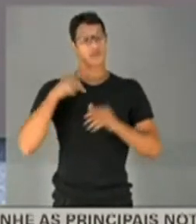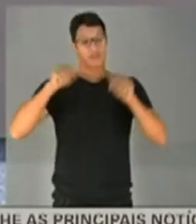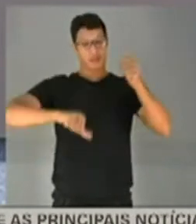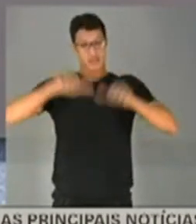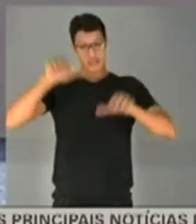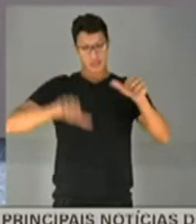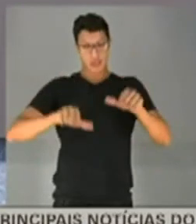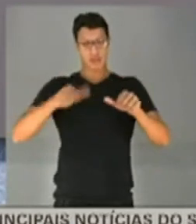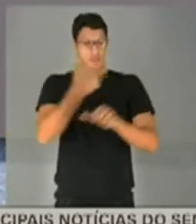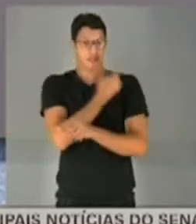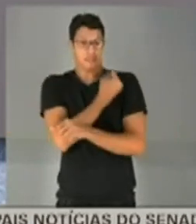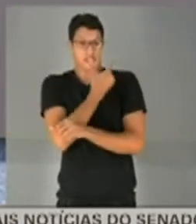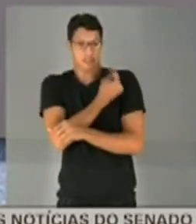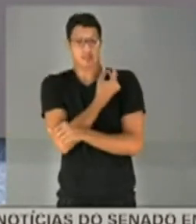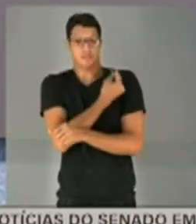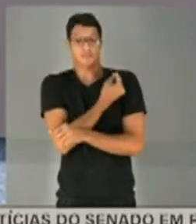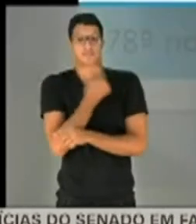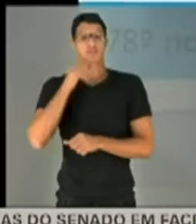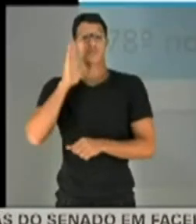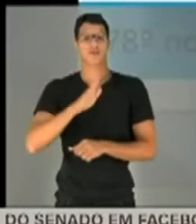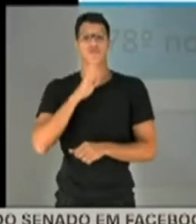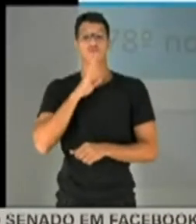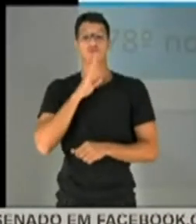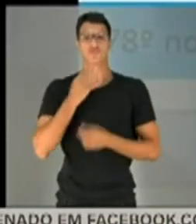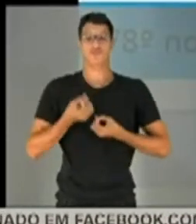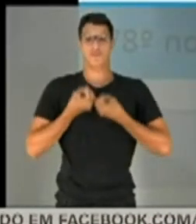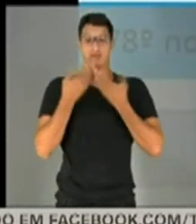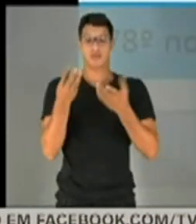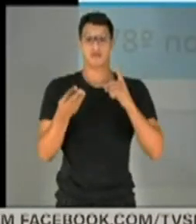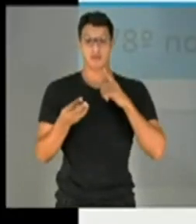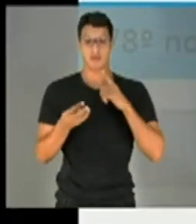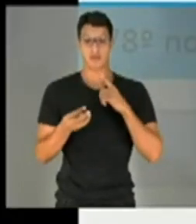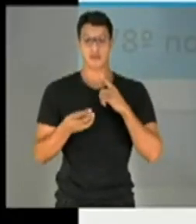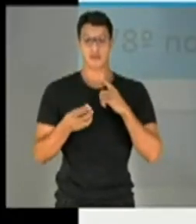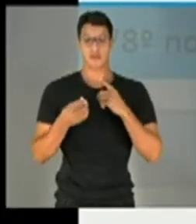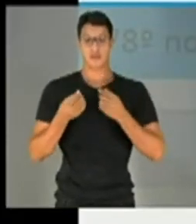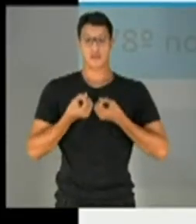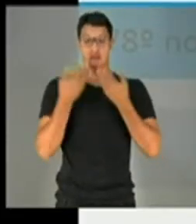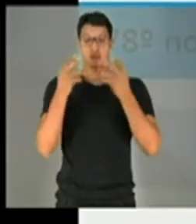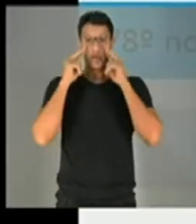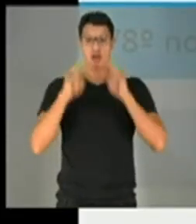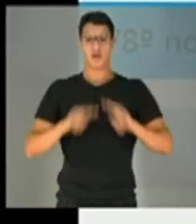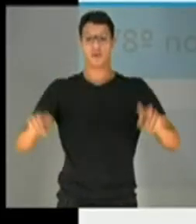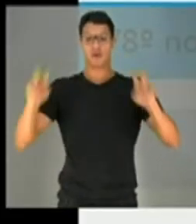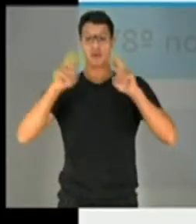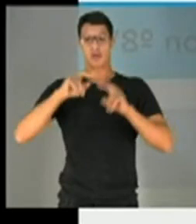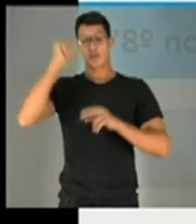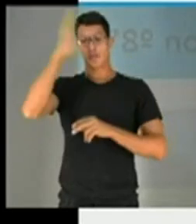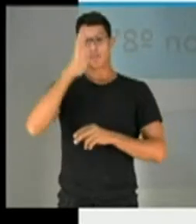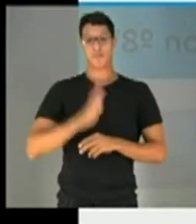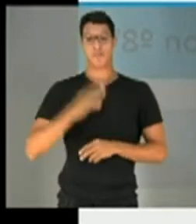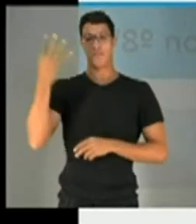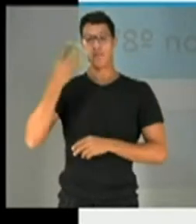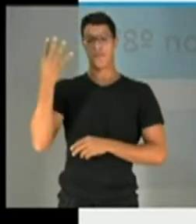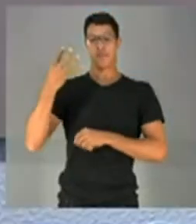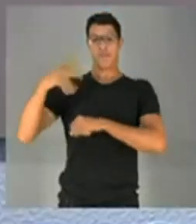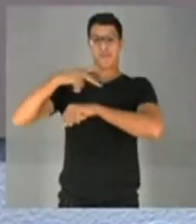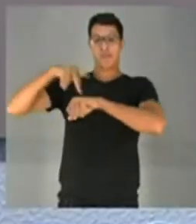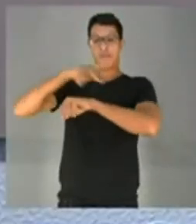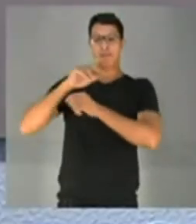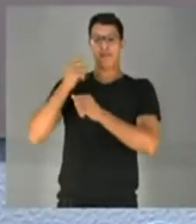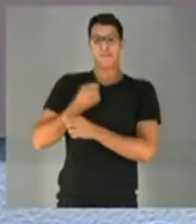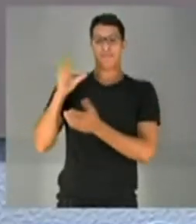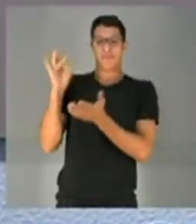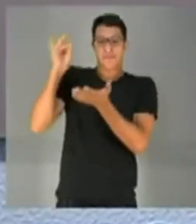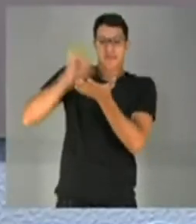vacinação, os senhores e senhoras senadores já conhecem essa informação, mas só para passar a visão epidemiológica, o Brasil é o 4º país em número